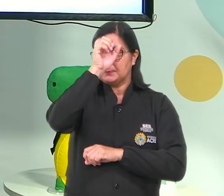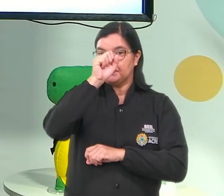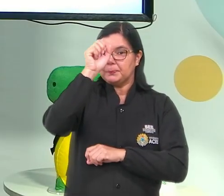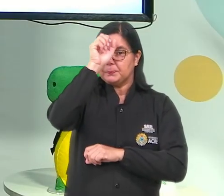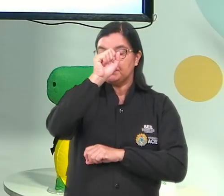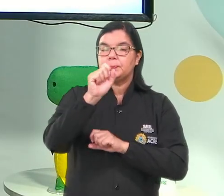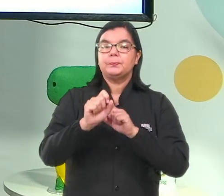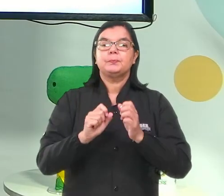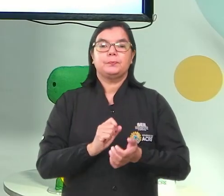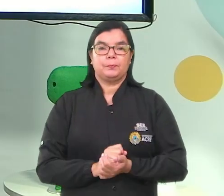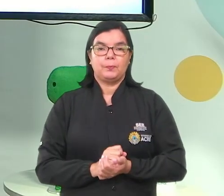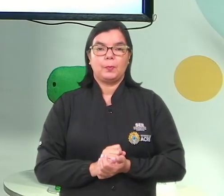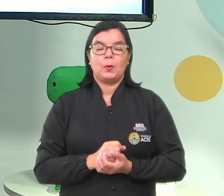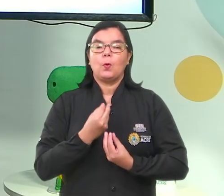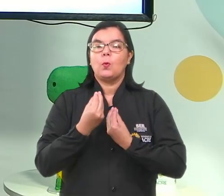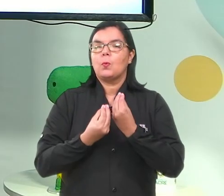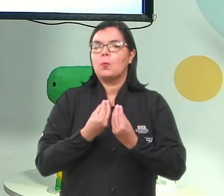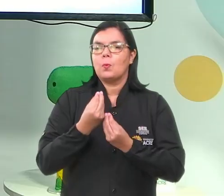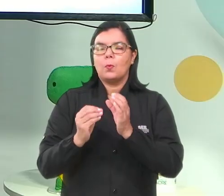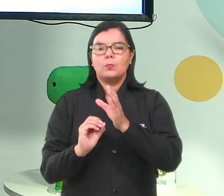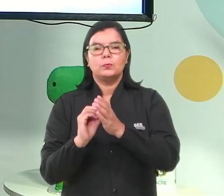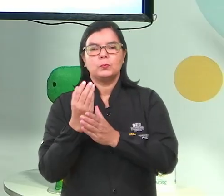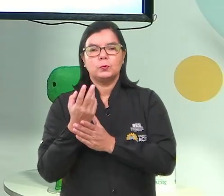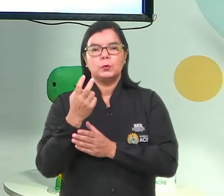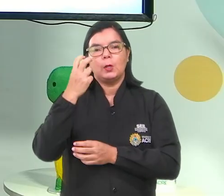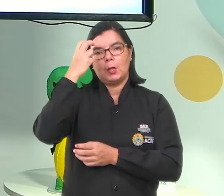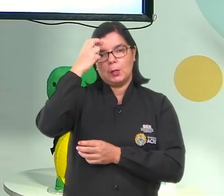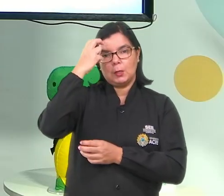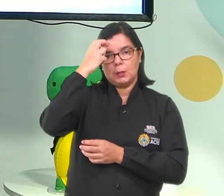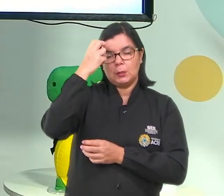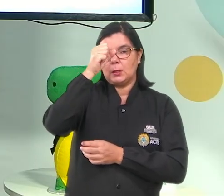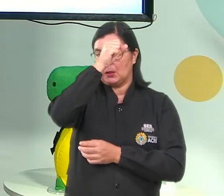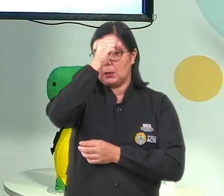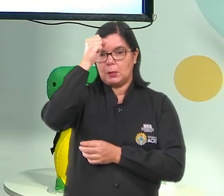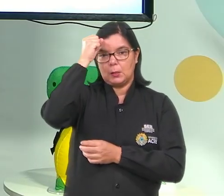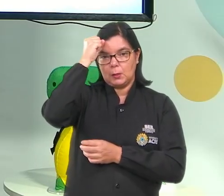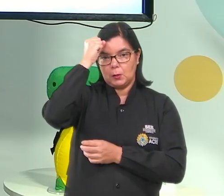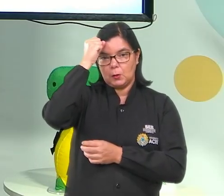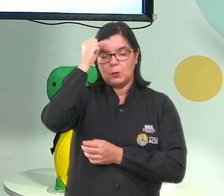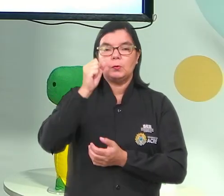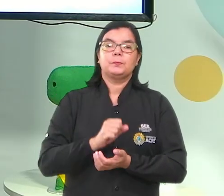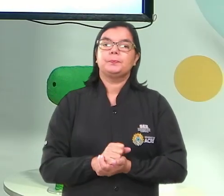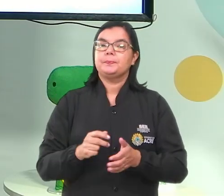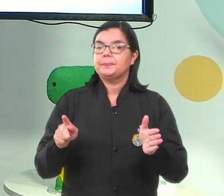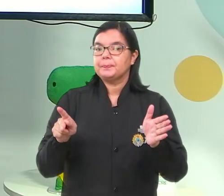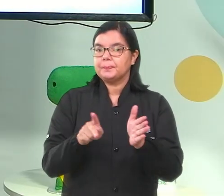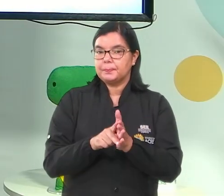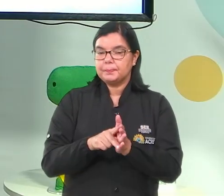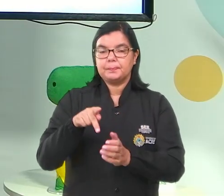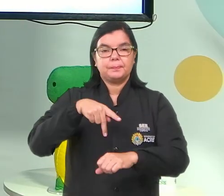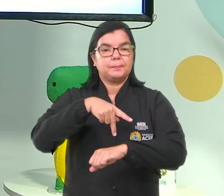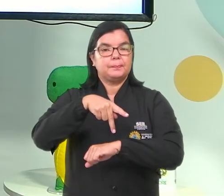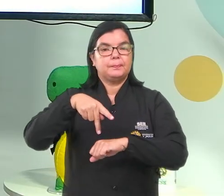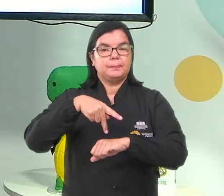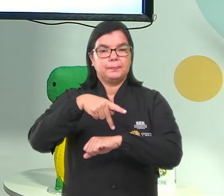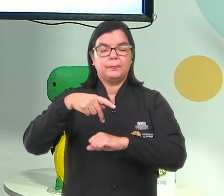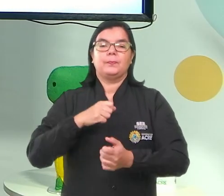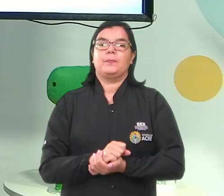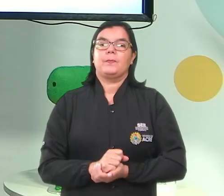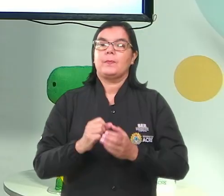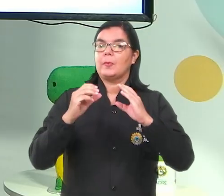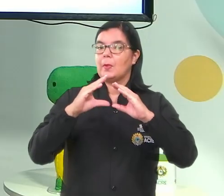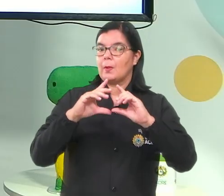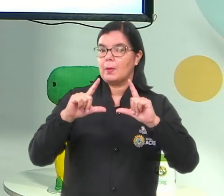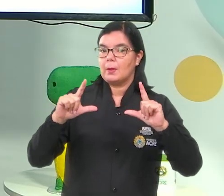a respeito da produção intelectual da sociologia no nosso próprio país. E é claro